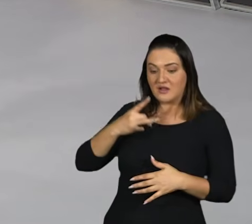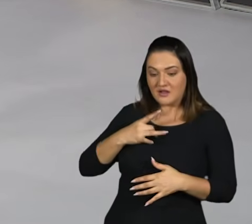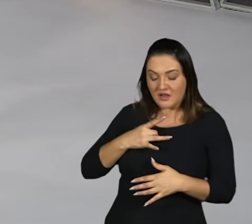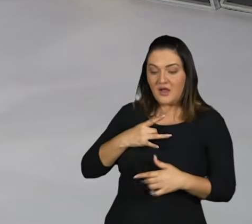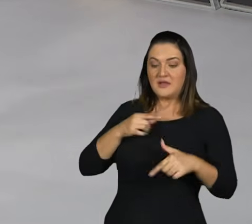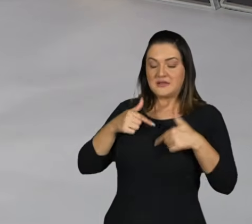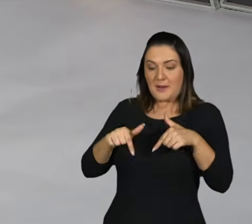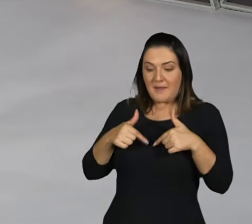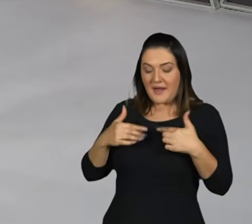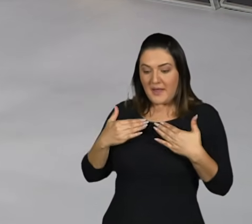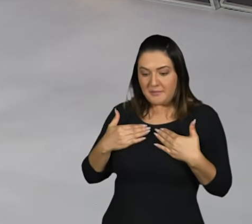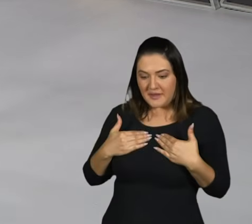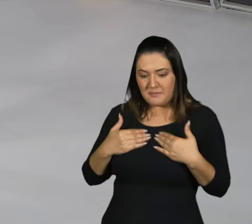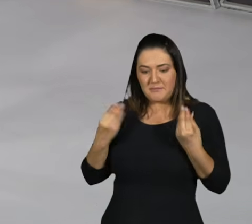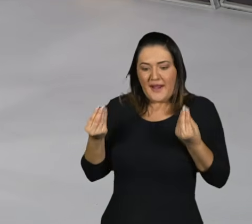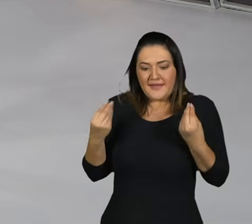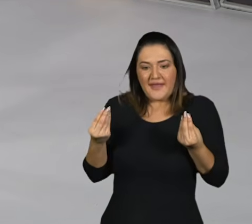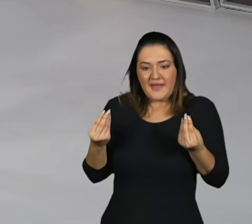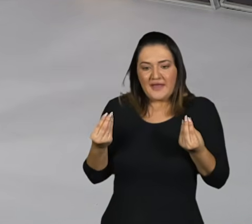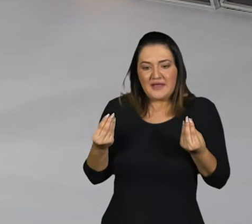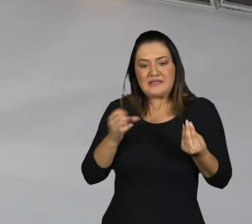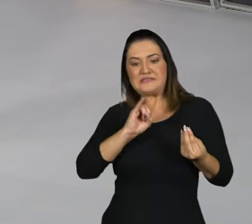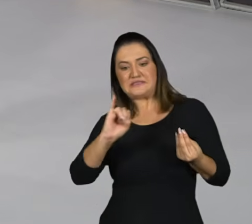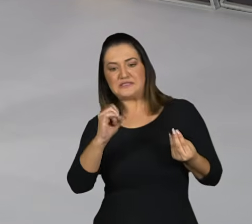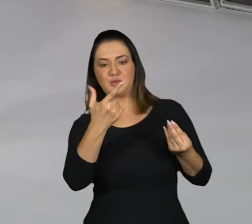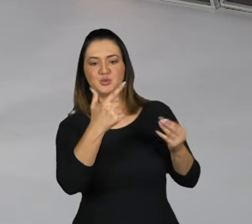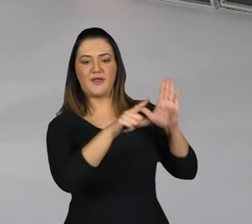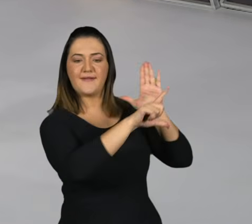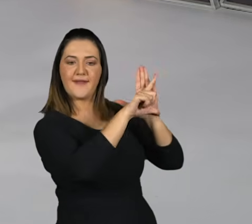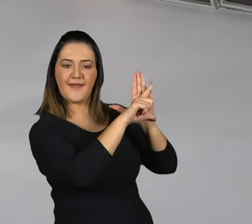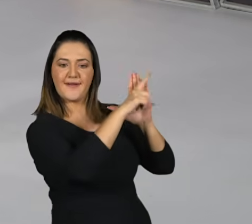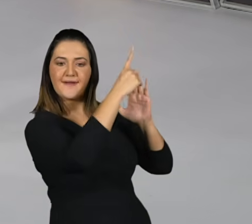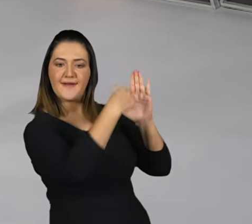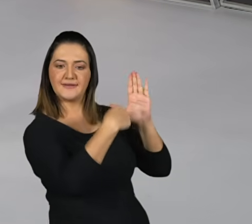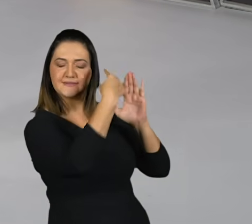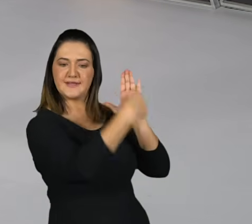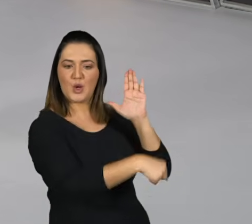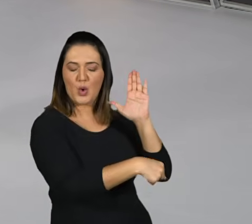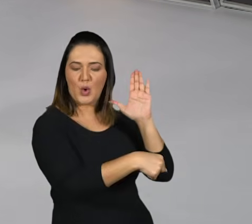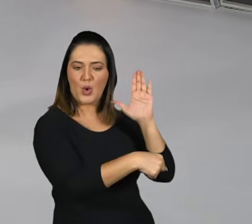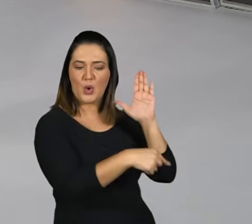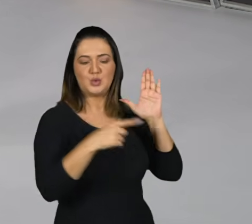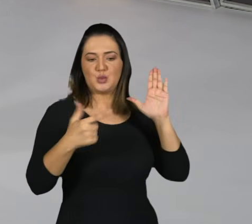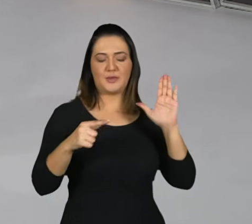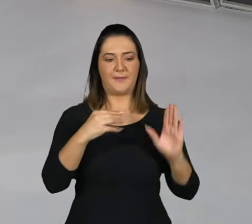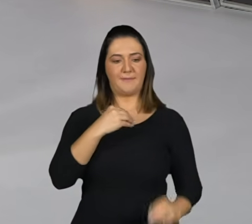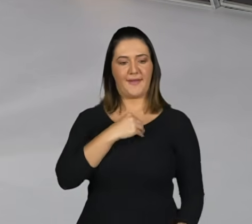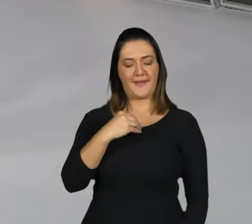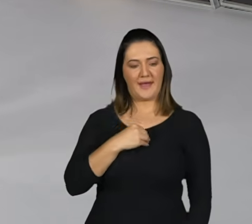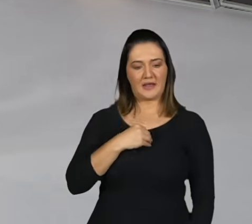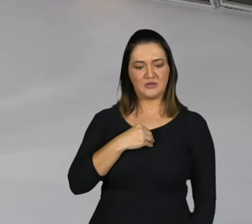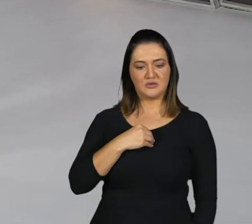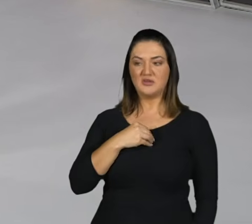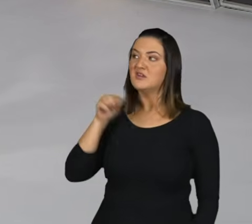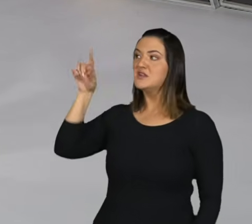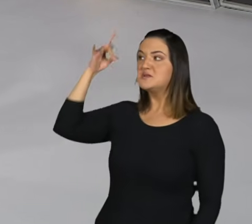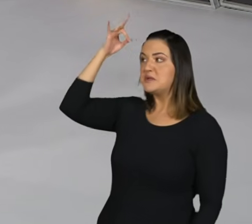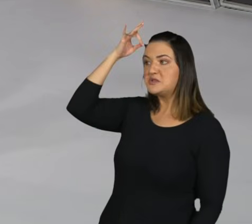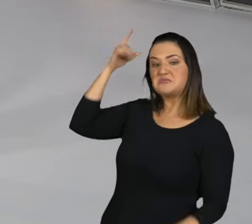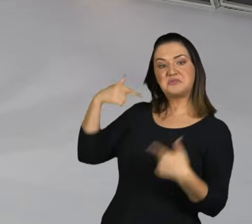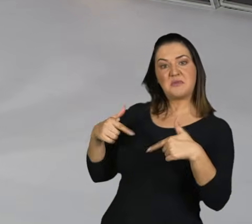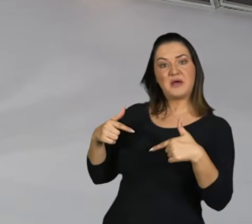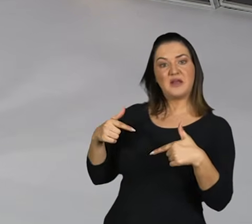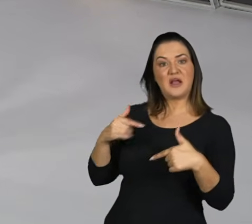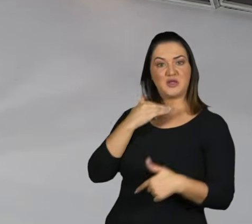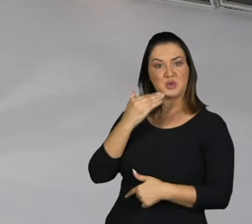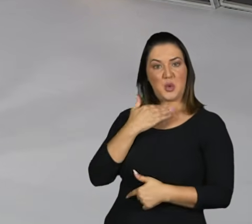Então se você mexe em um mandamento, você quebra todos. Se você diz que a lei foi abolida, Se não tem mais lei, não tem mais